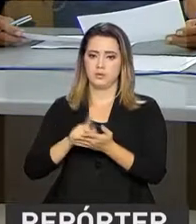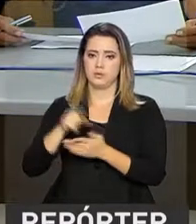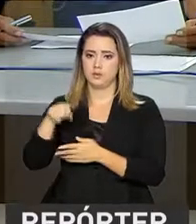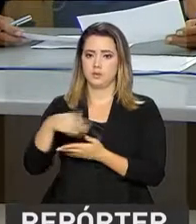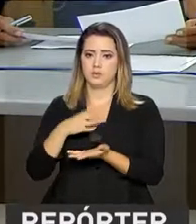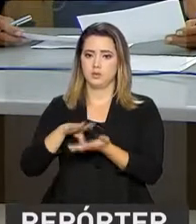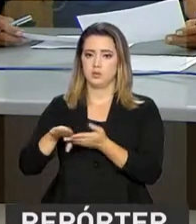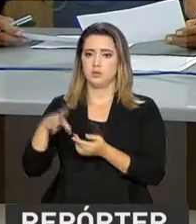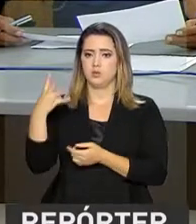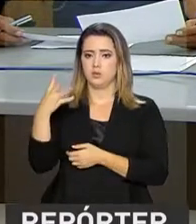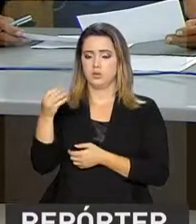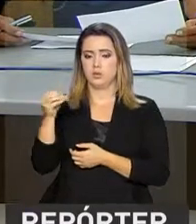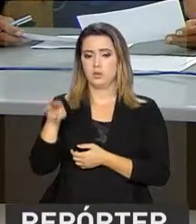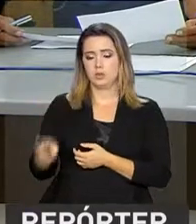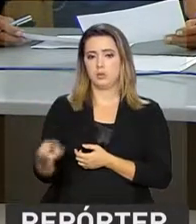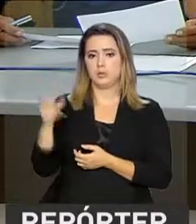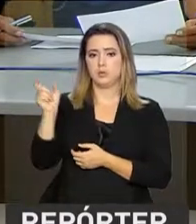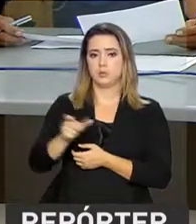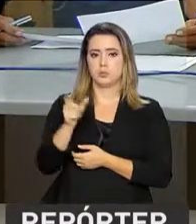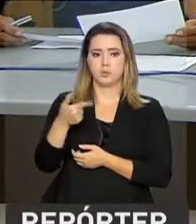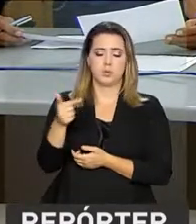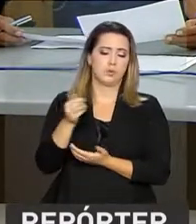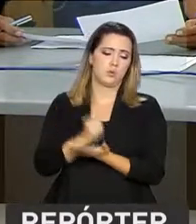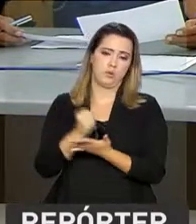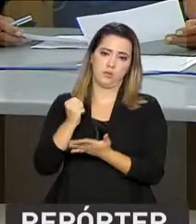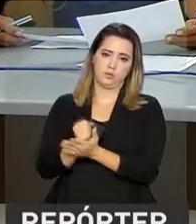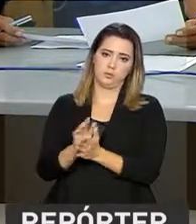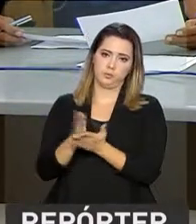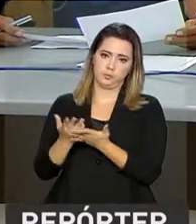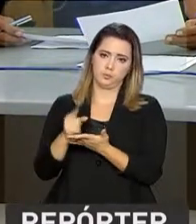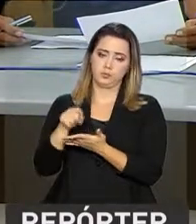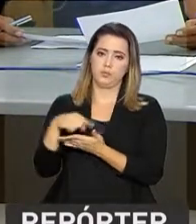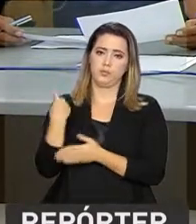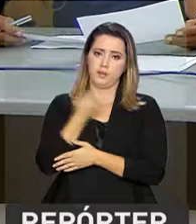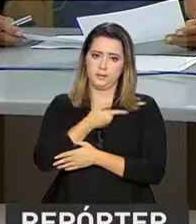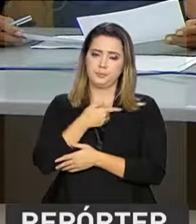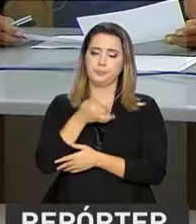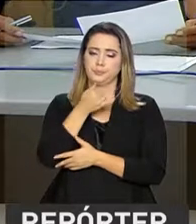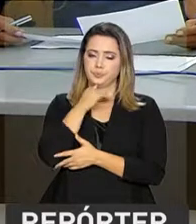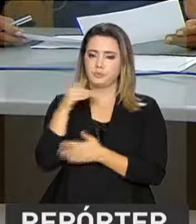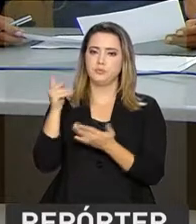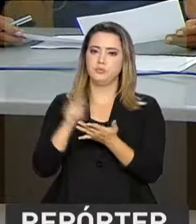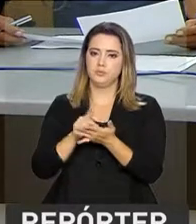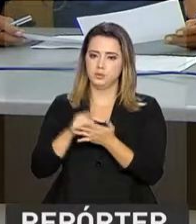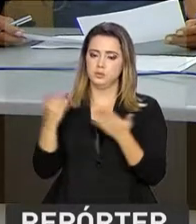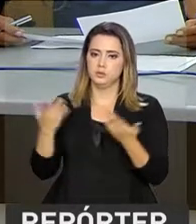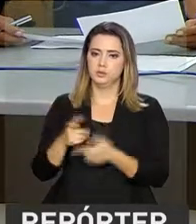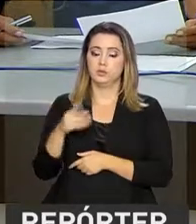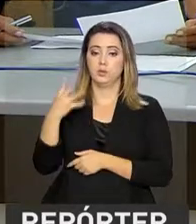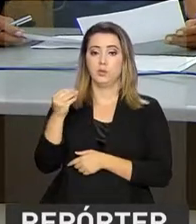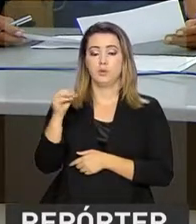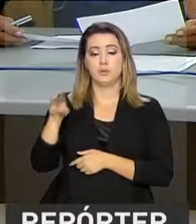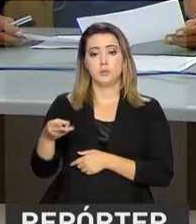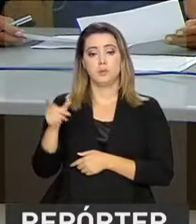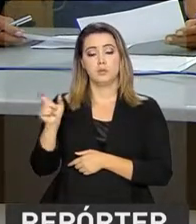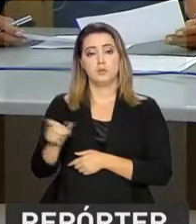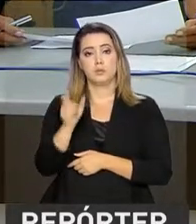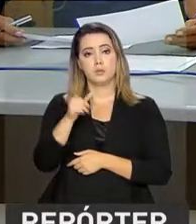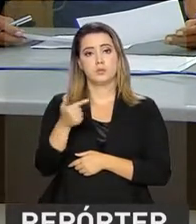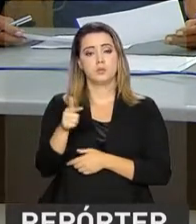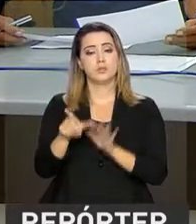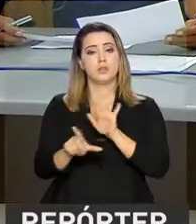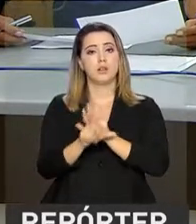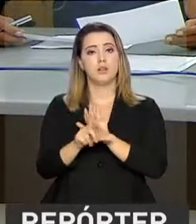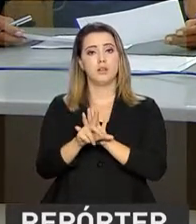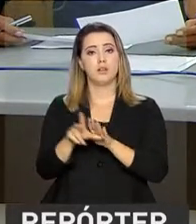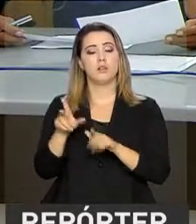você diz que 40 milhões de brasileiros não têm carteira assinada, que é a nossa triste realidade hoje, você está dizendo que 40 milhões de brasileiros não têm